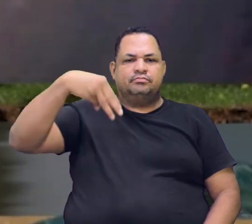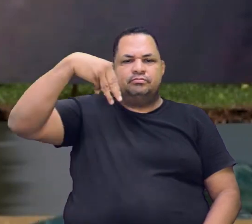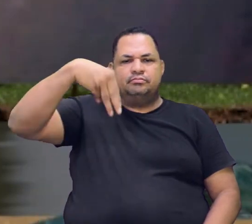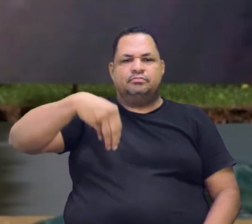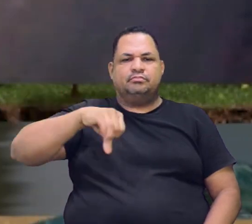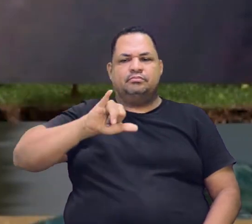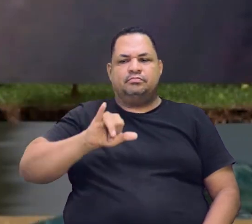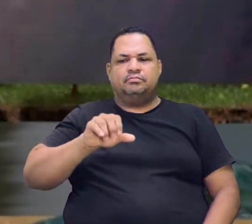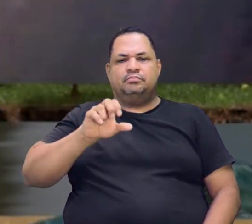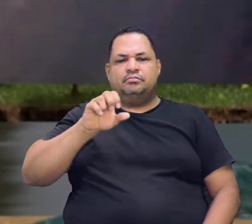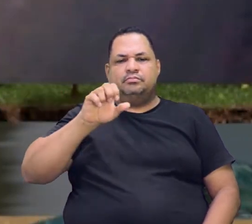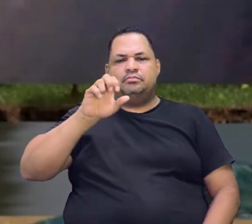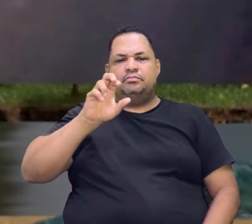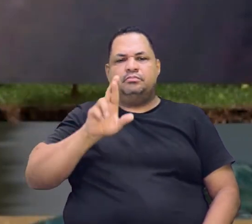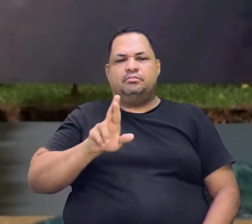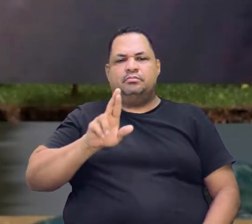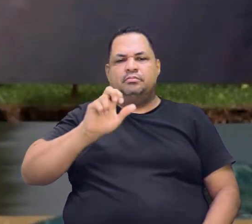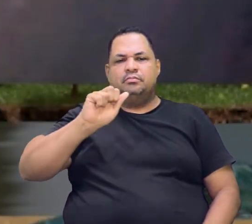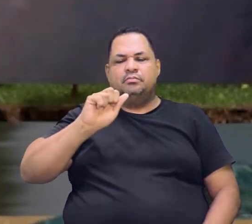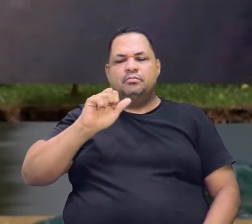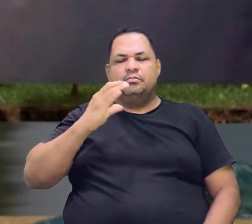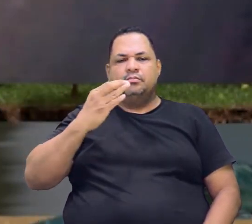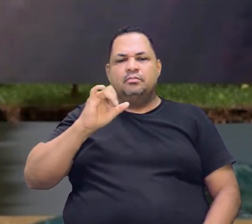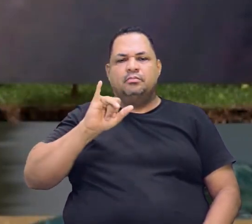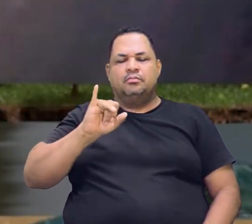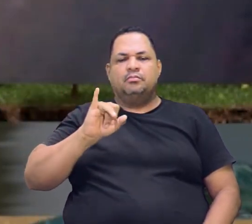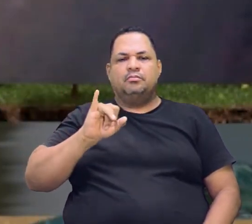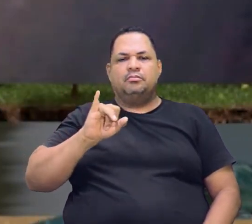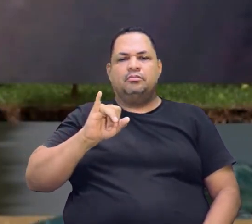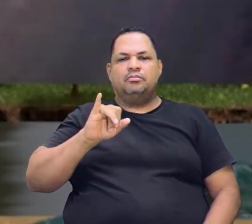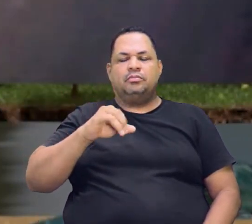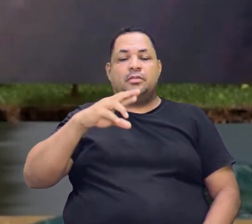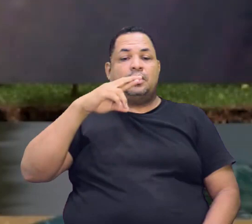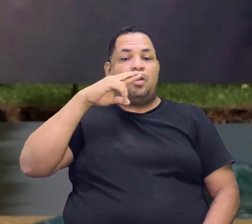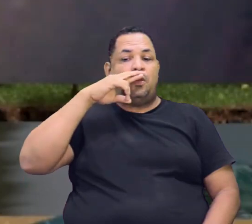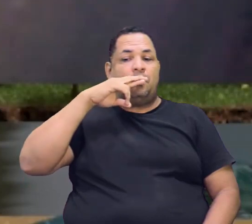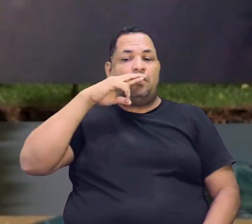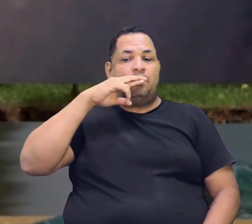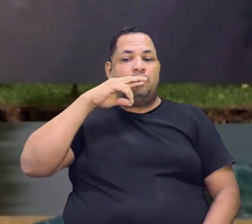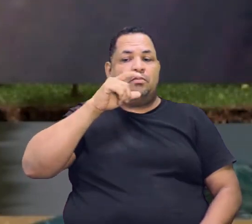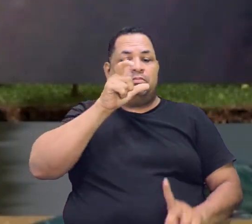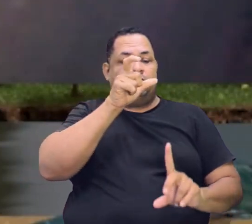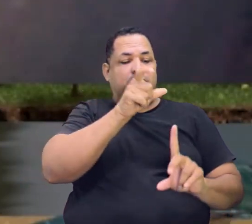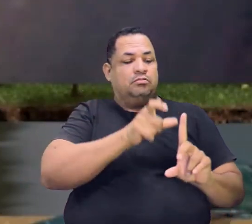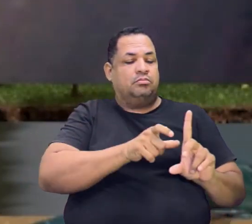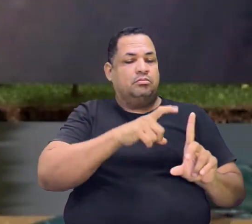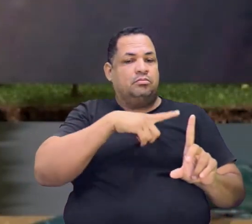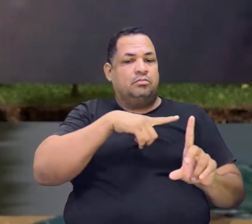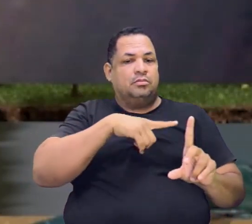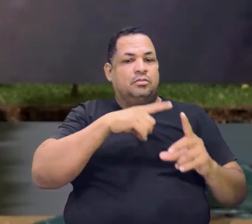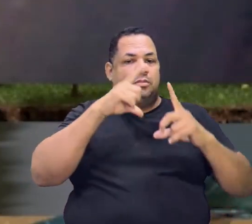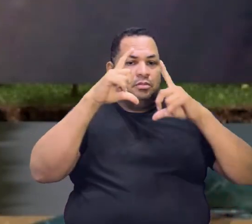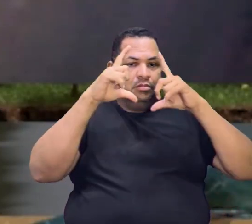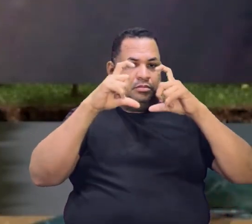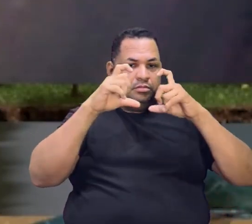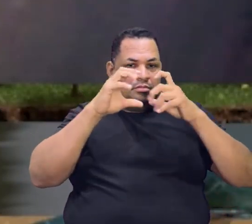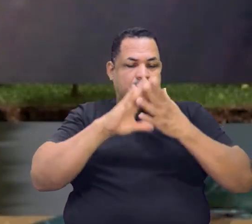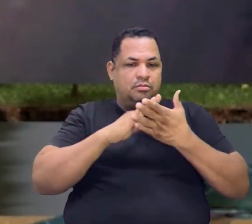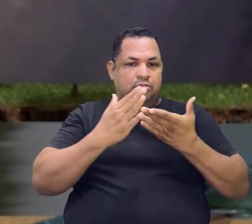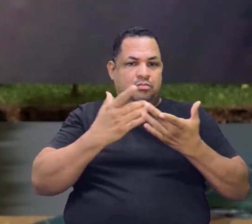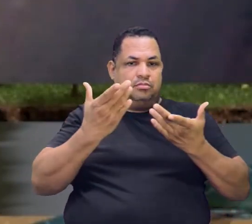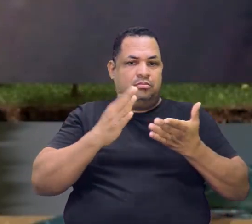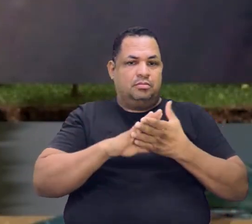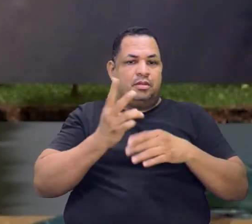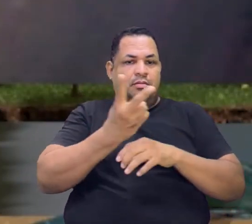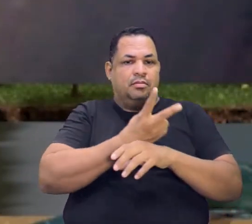Miraci. Miraci é o nome desse meu primo. E o Rondon, ele tem uma foto com o tio Pedro. E é